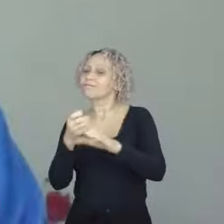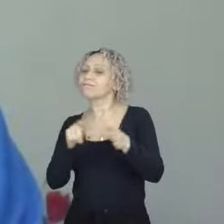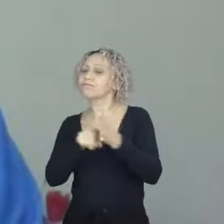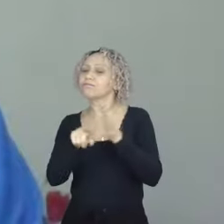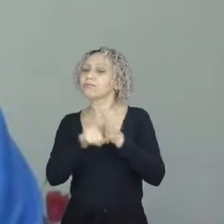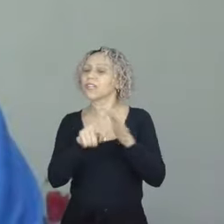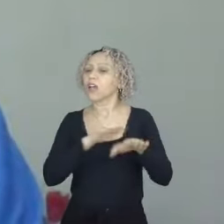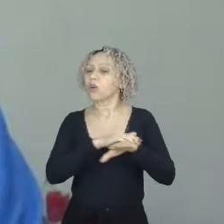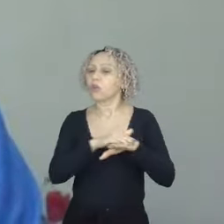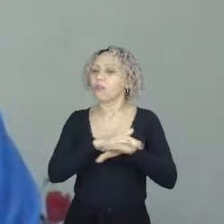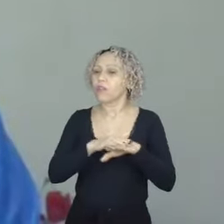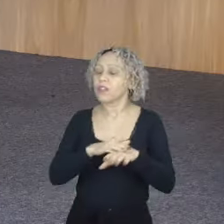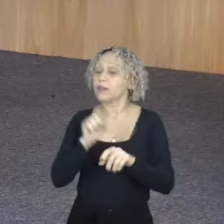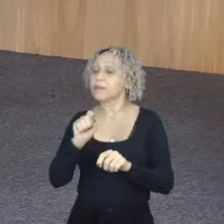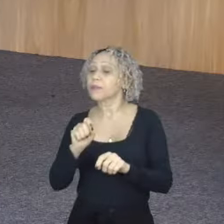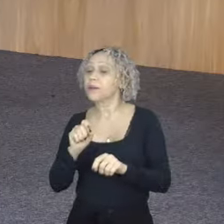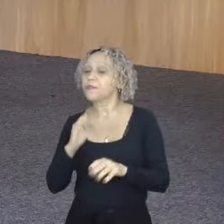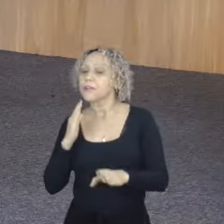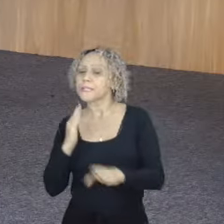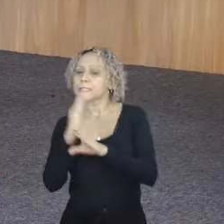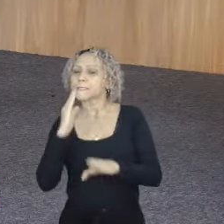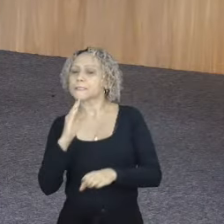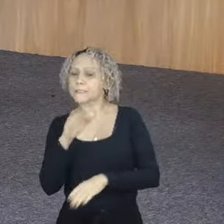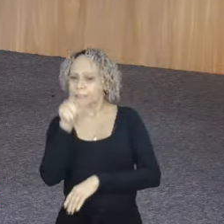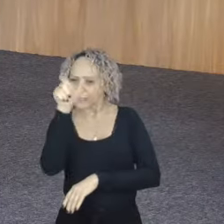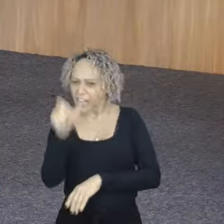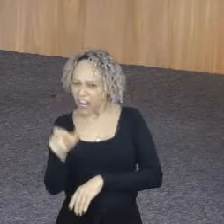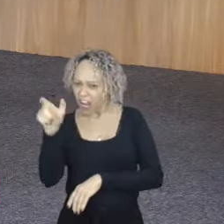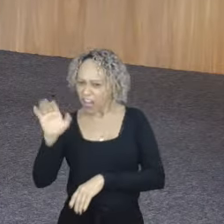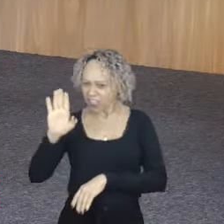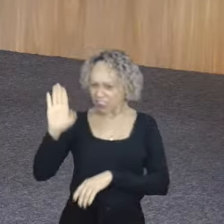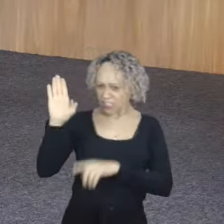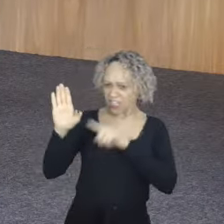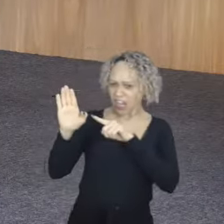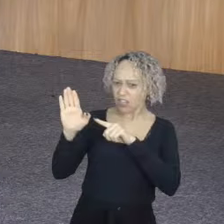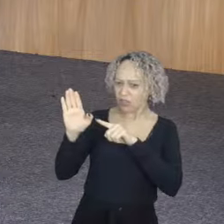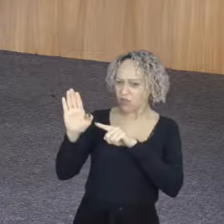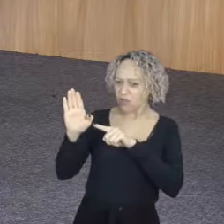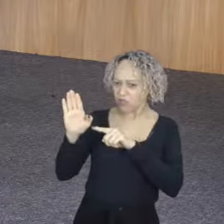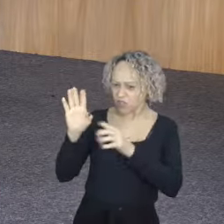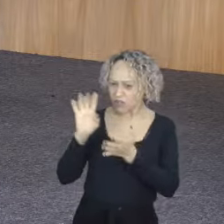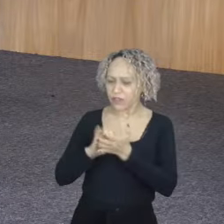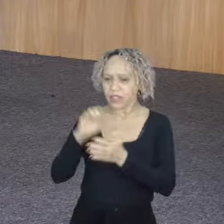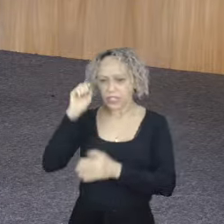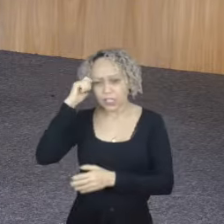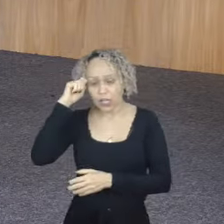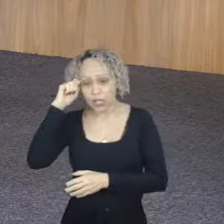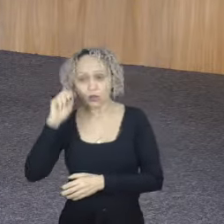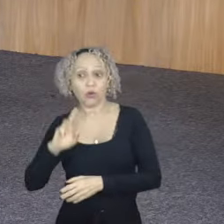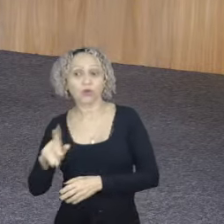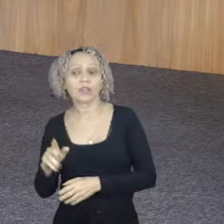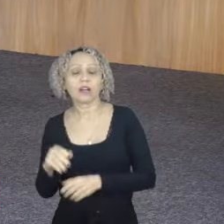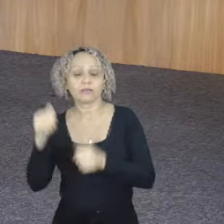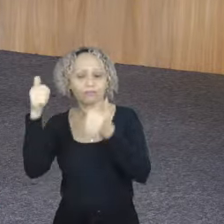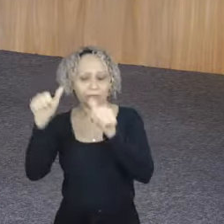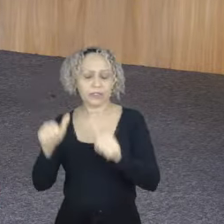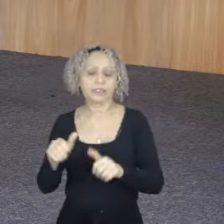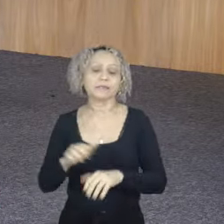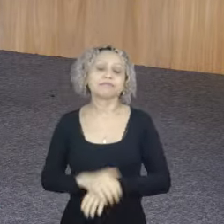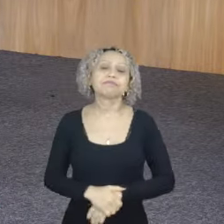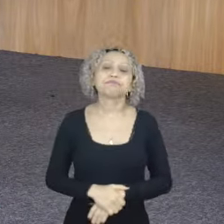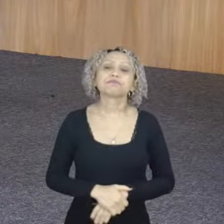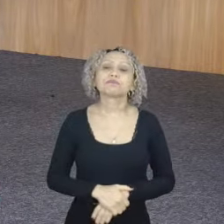de Heteroidentificação. Maravilha. Secretário, qual a importância do PT, né, ter essa iniciativa